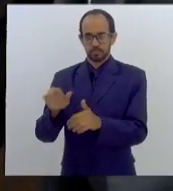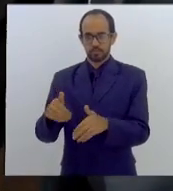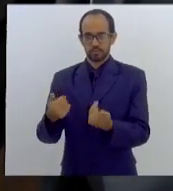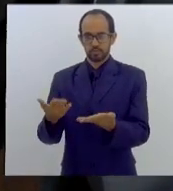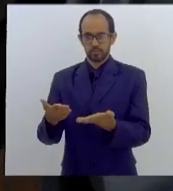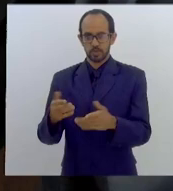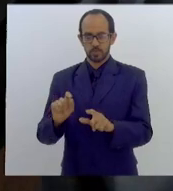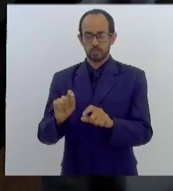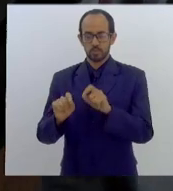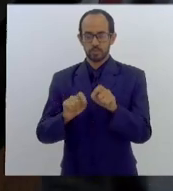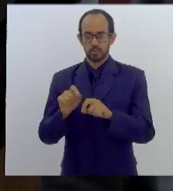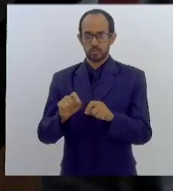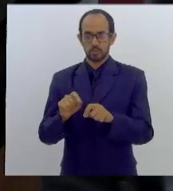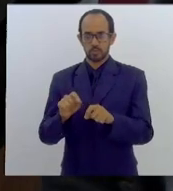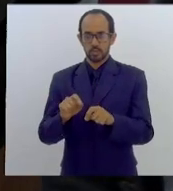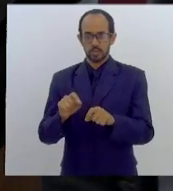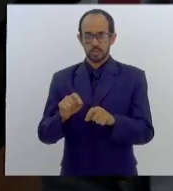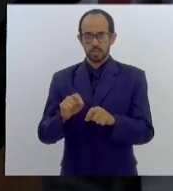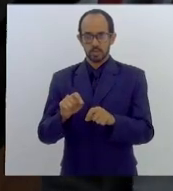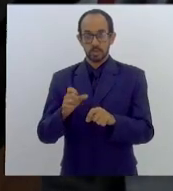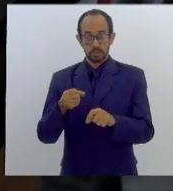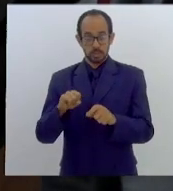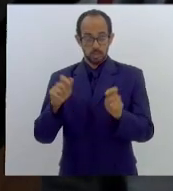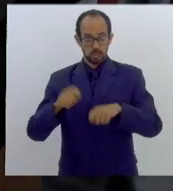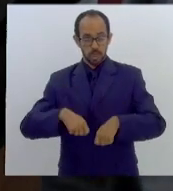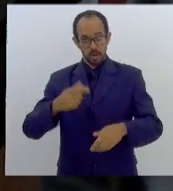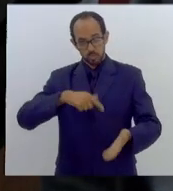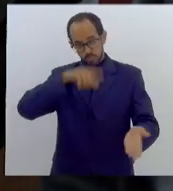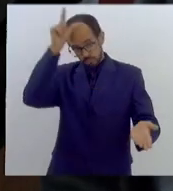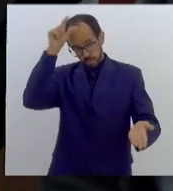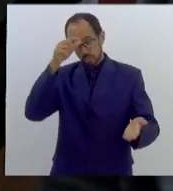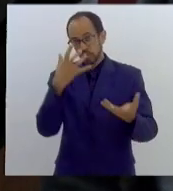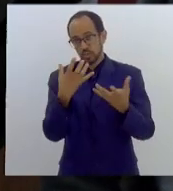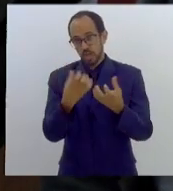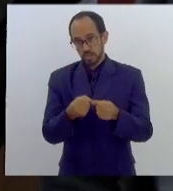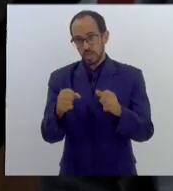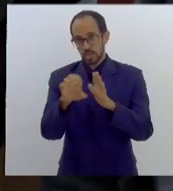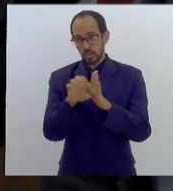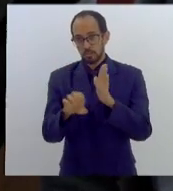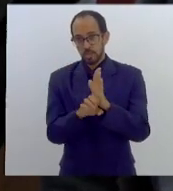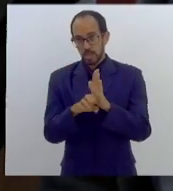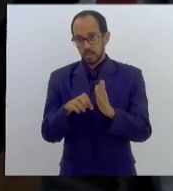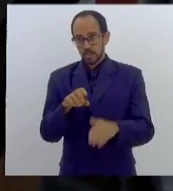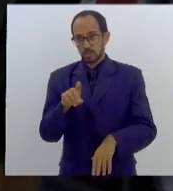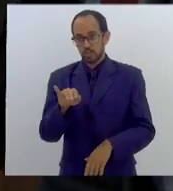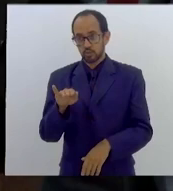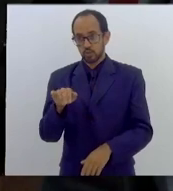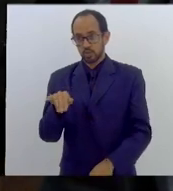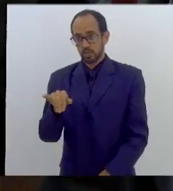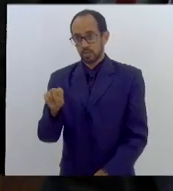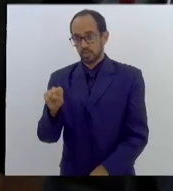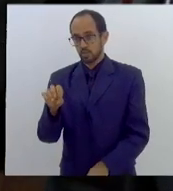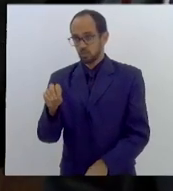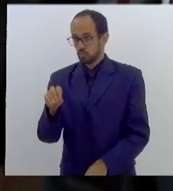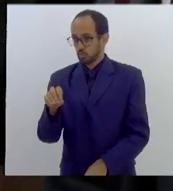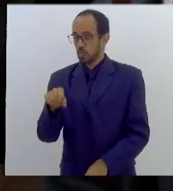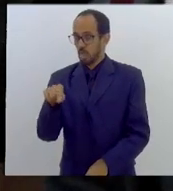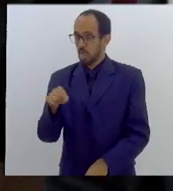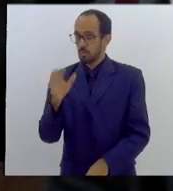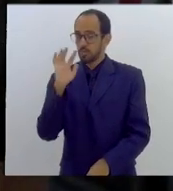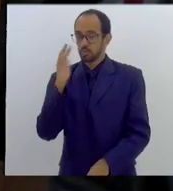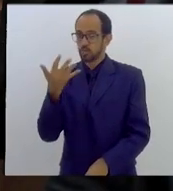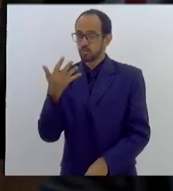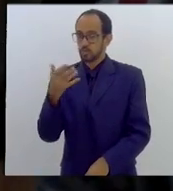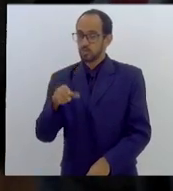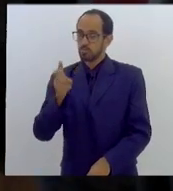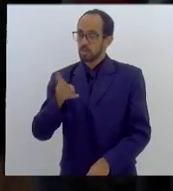a gente possa acatar a emenda do deputado Dionísio como subemenda, é uma solução, não vejo também problema.